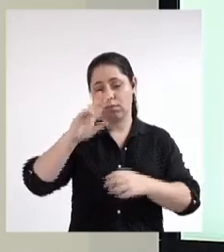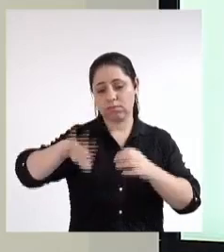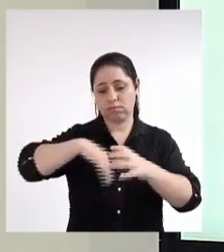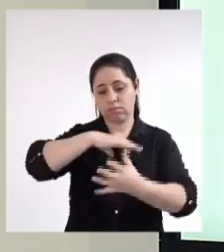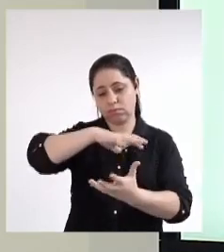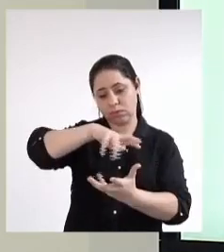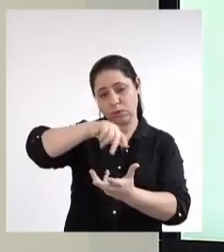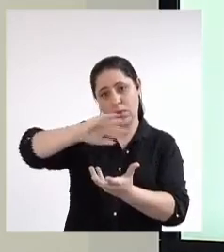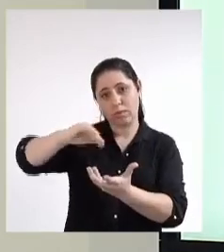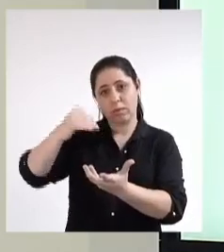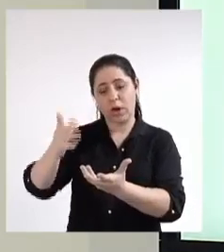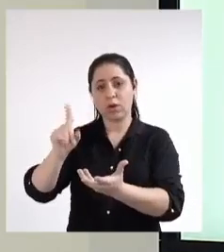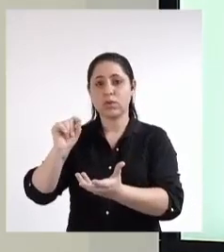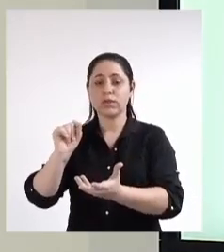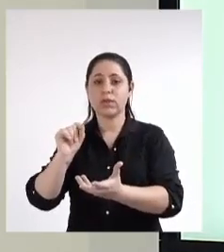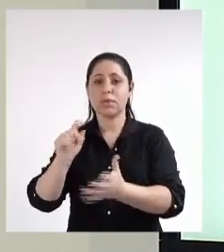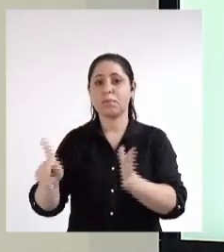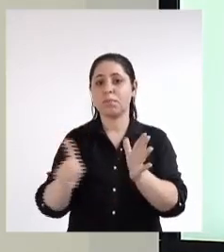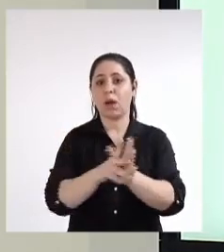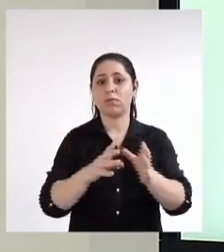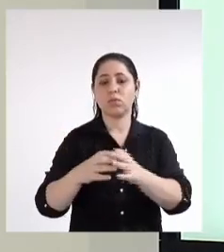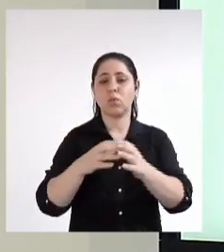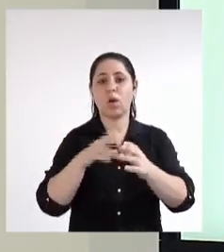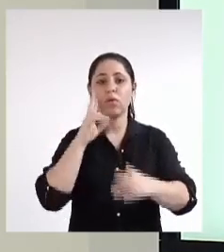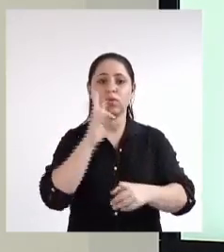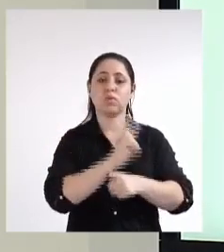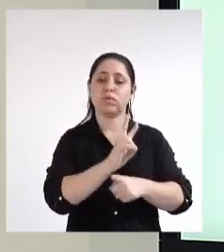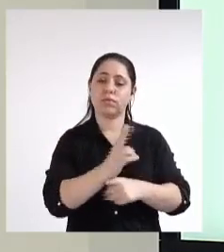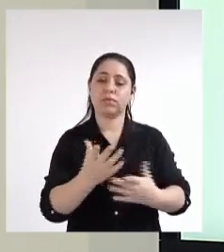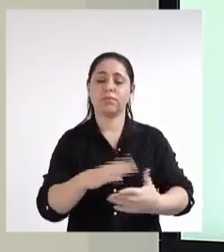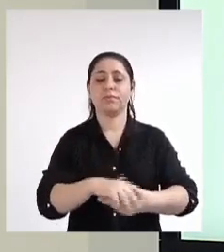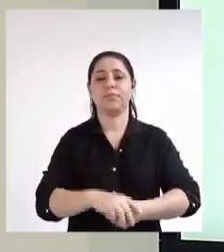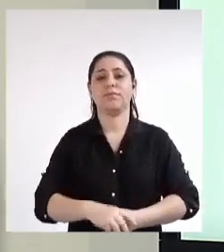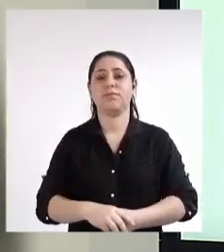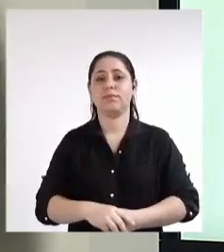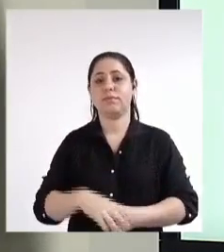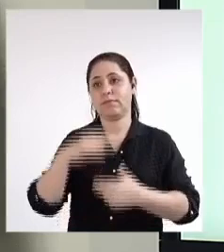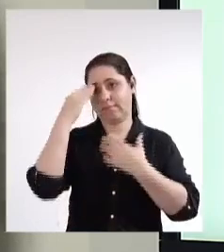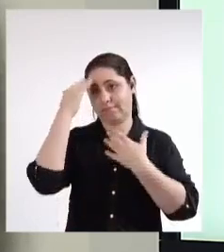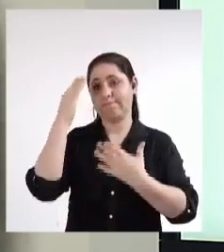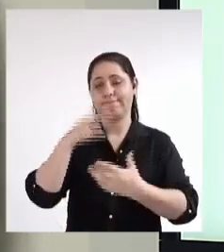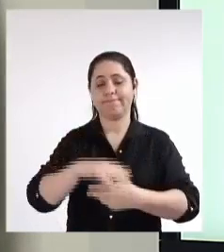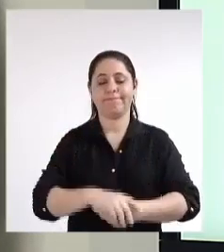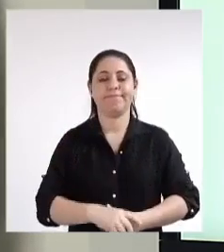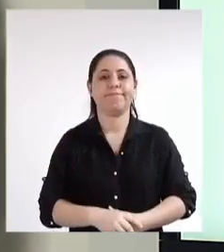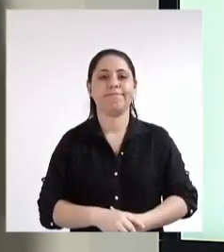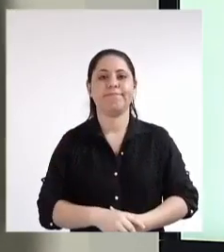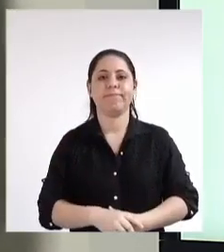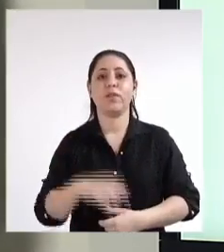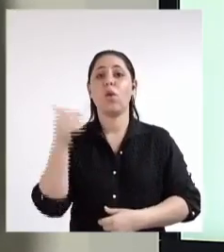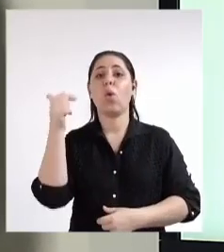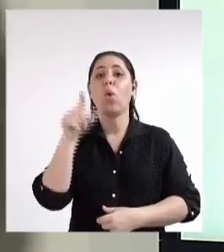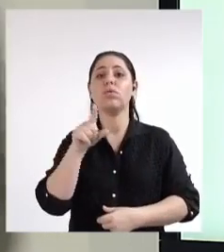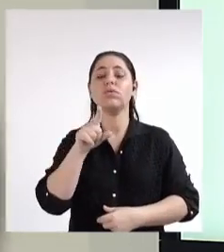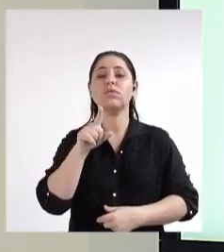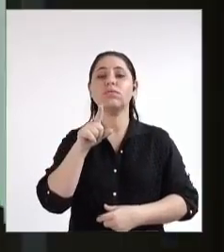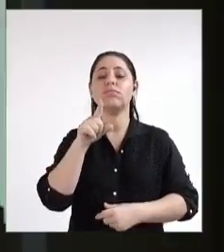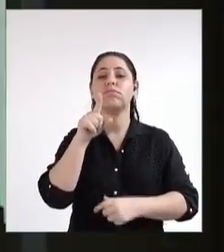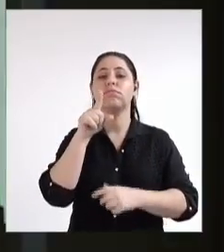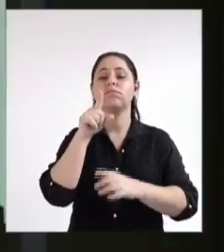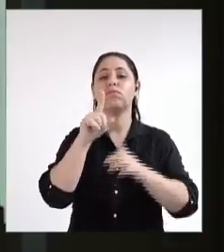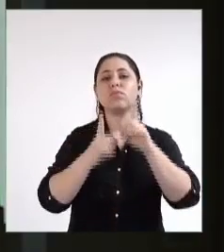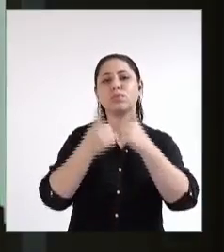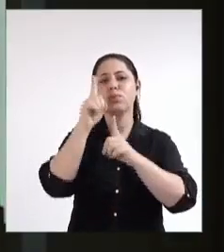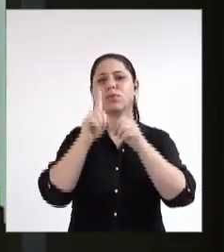protegidas o que equivale para nossa unidade de conservação obrigado outros dados interessantes né